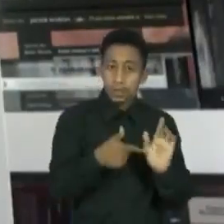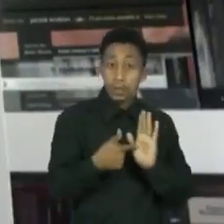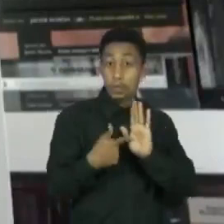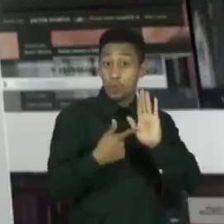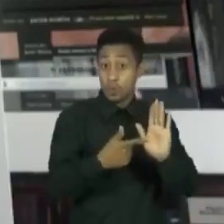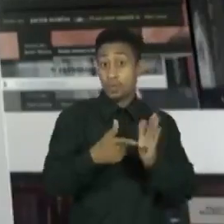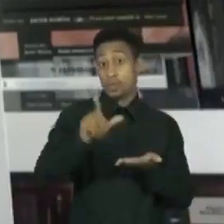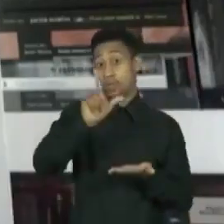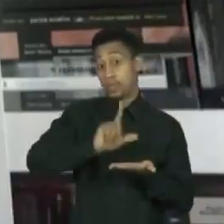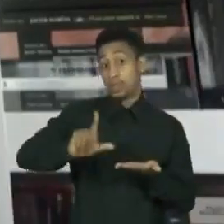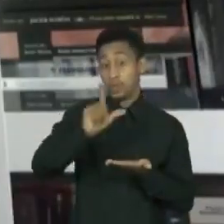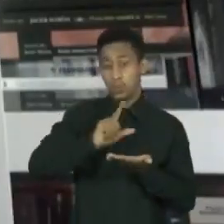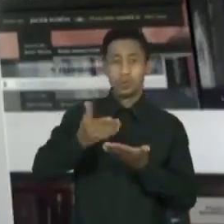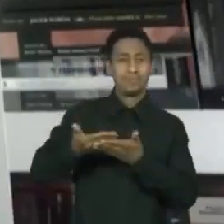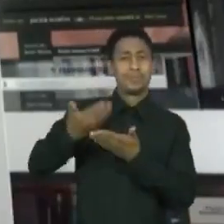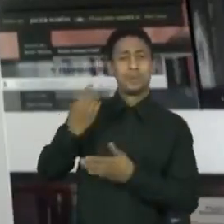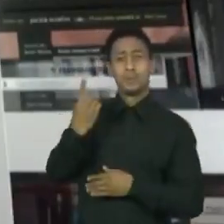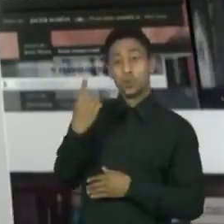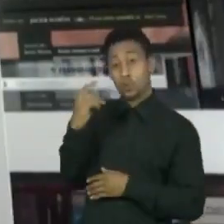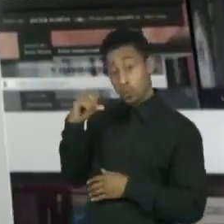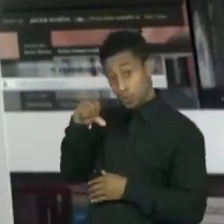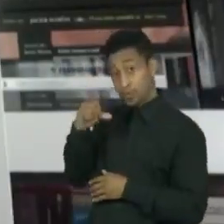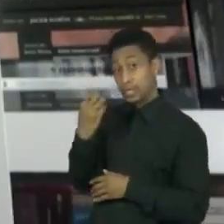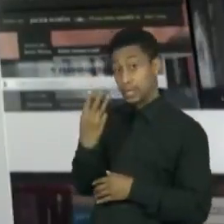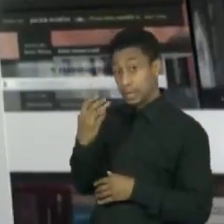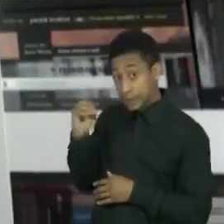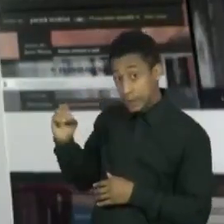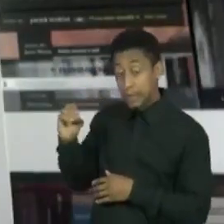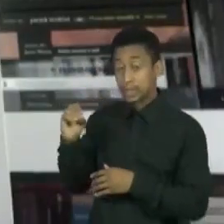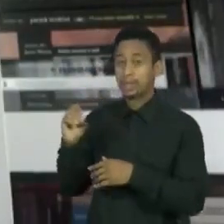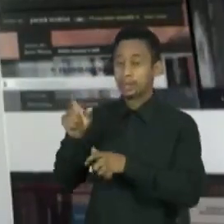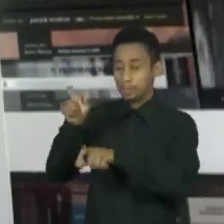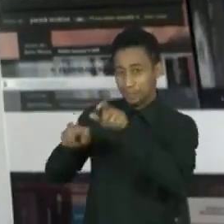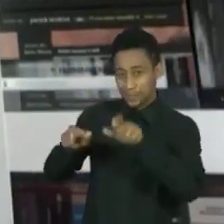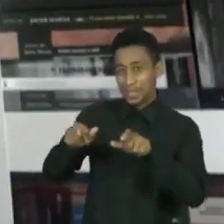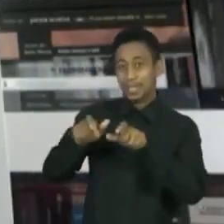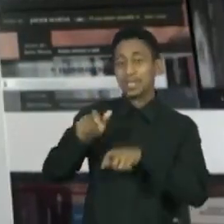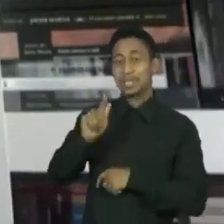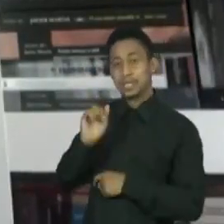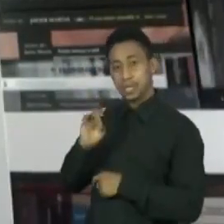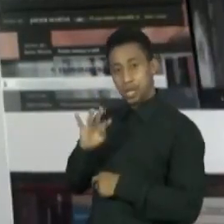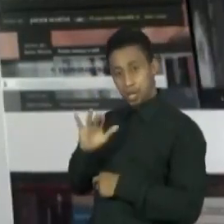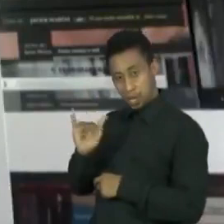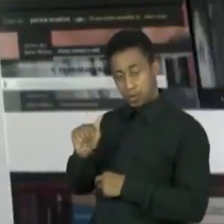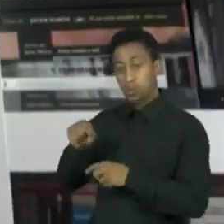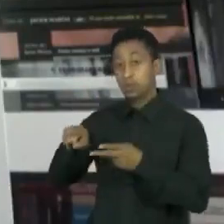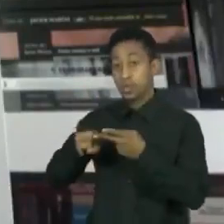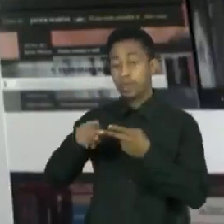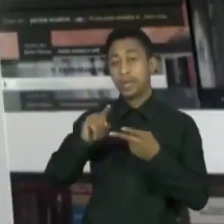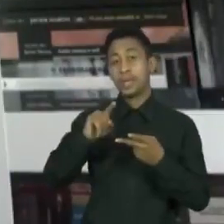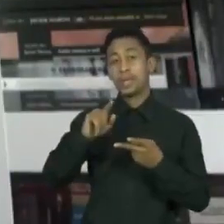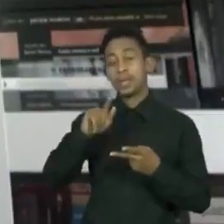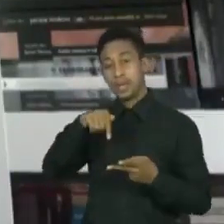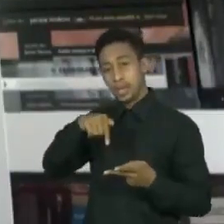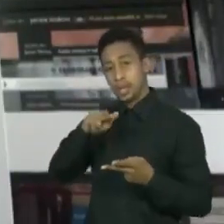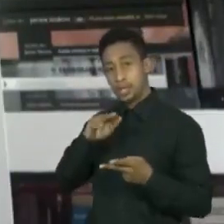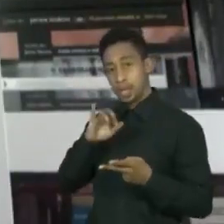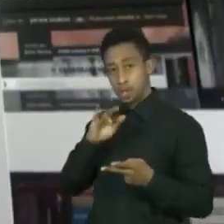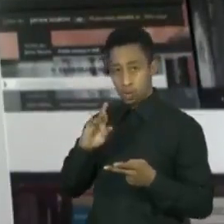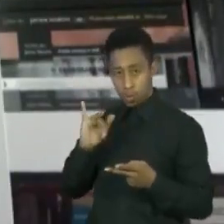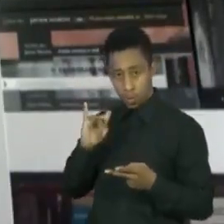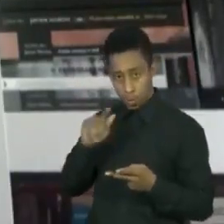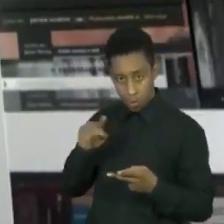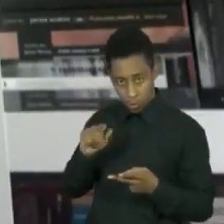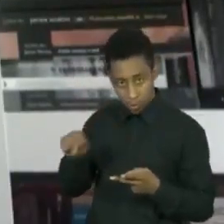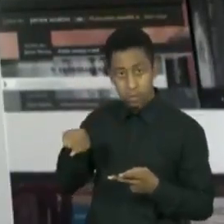literatura regionalista dos anos 30, com nomes como Graciliane Ramos ou Raquel Queiroz, de que Itamar muitas vezes fala para explicar